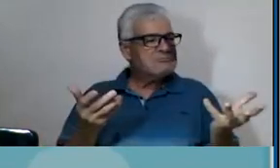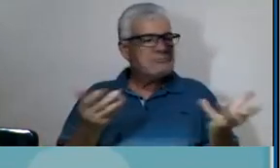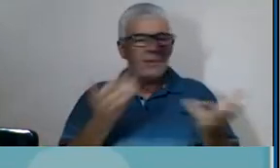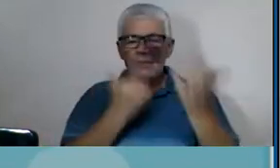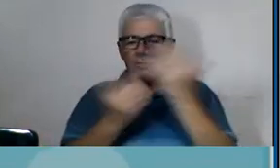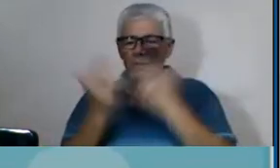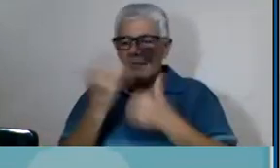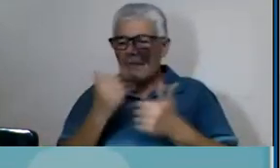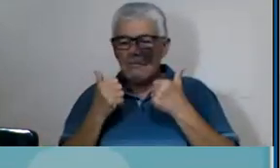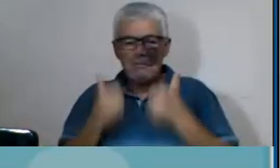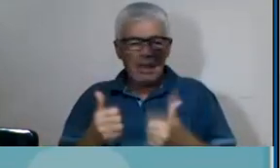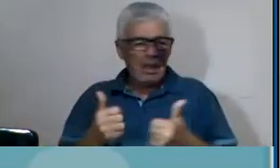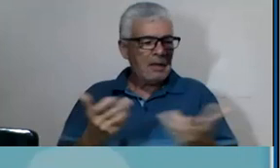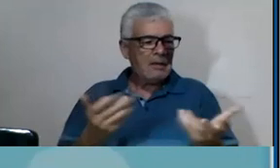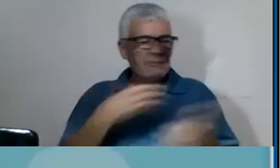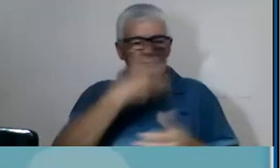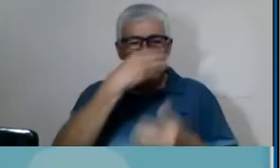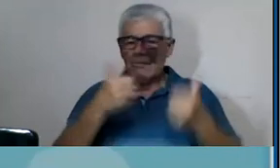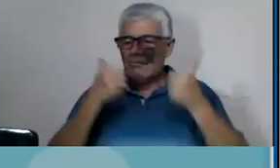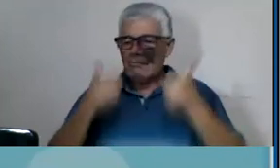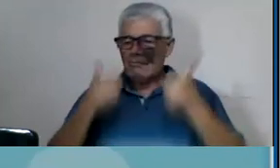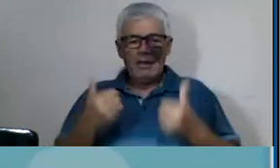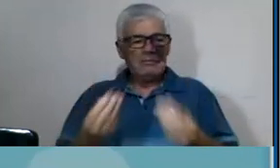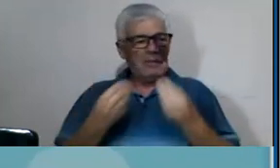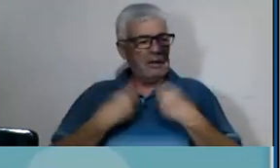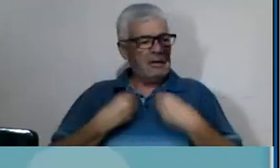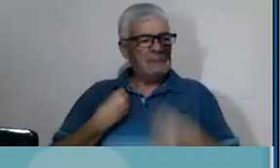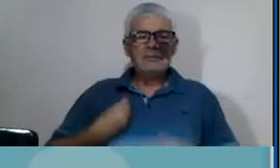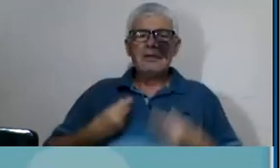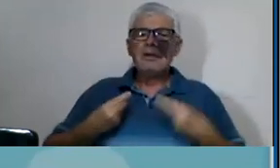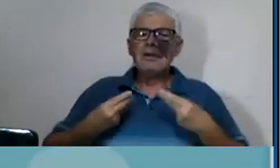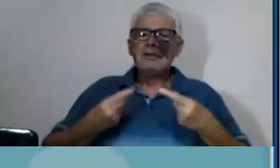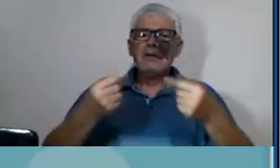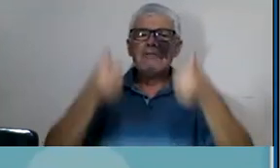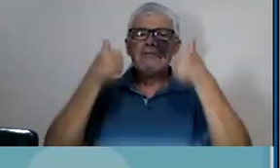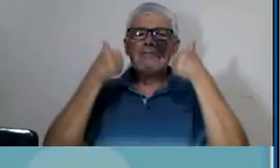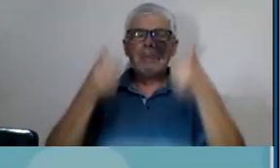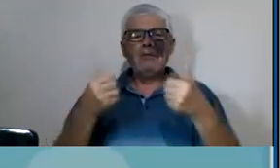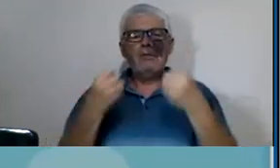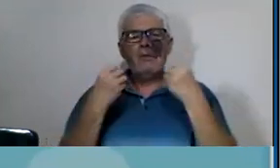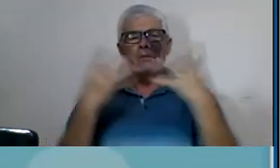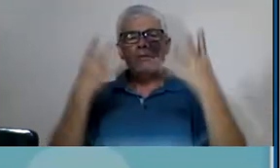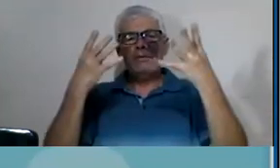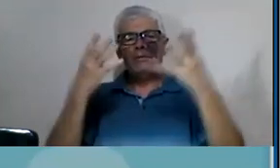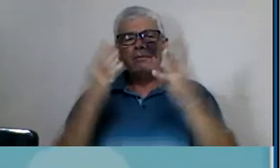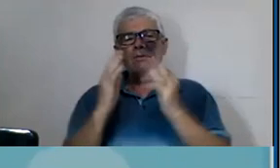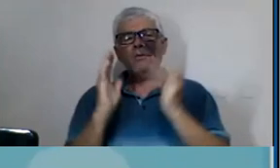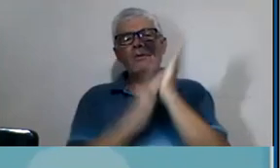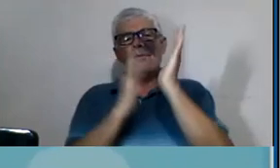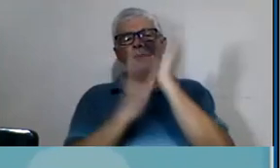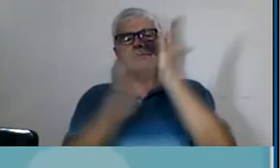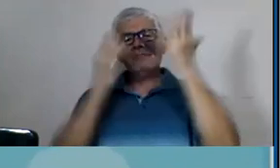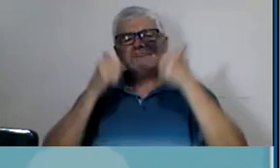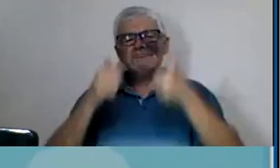por esta perda. Que o Senhor possa estar conosco também nesse estudo e que tudo